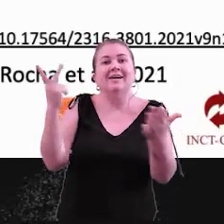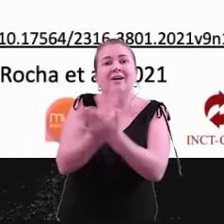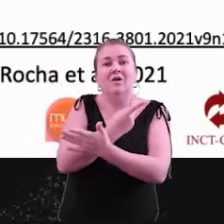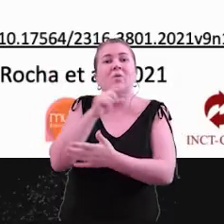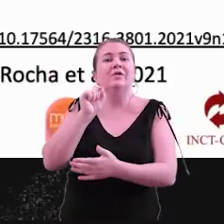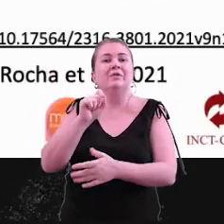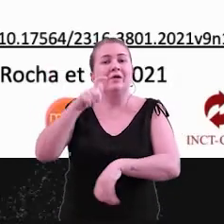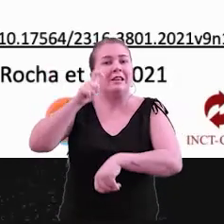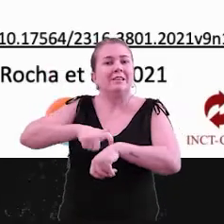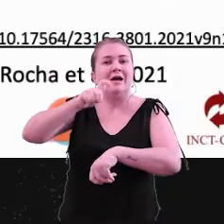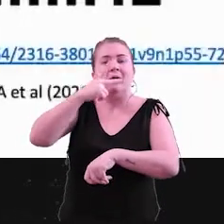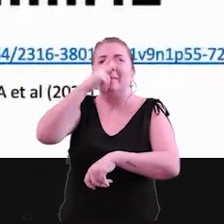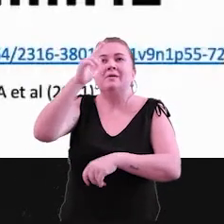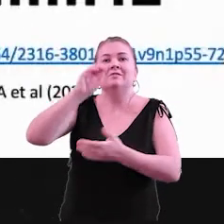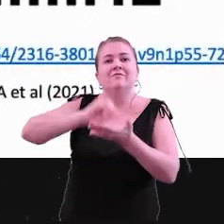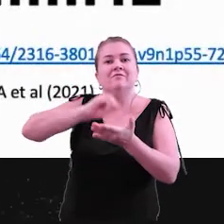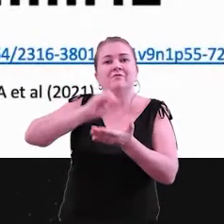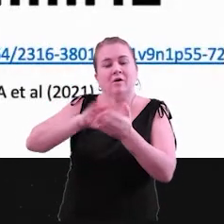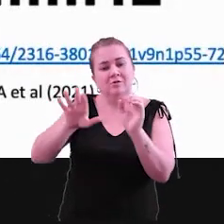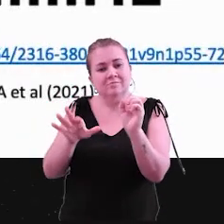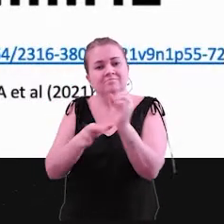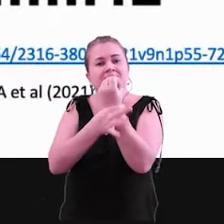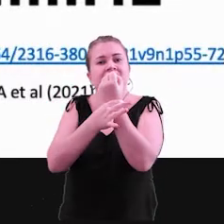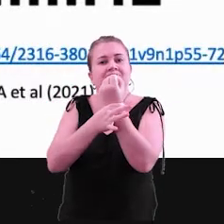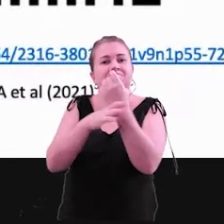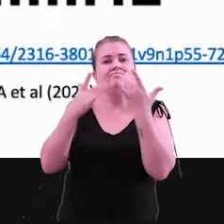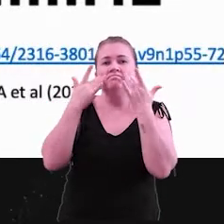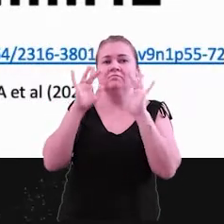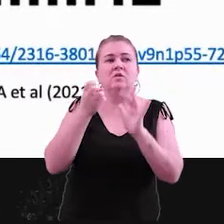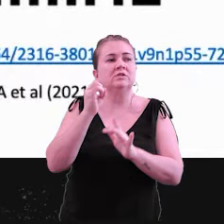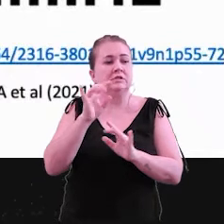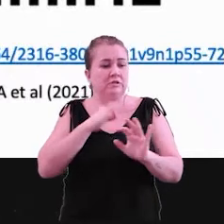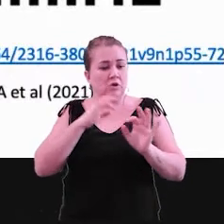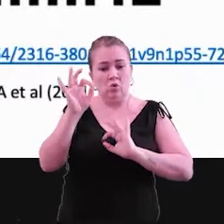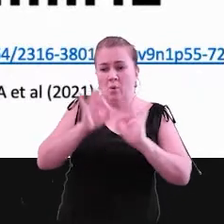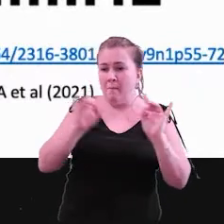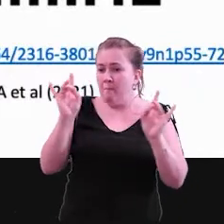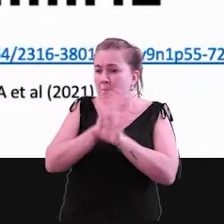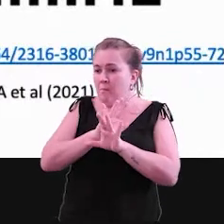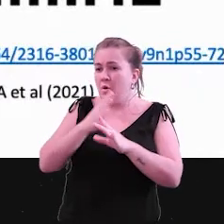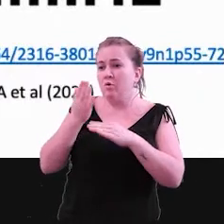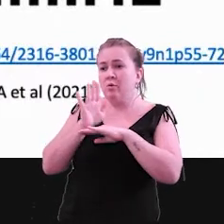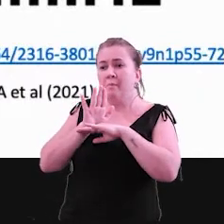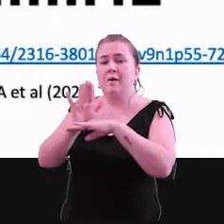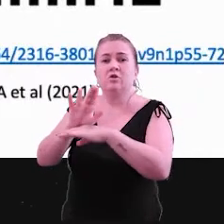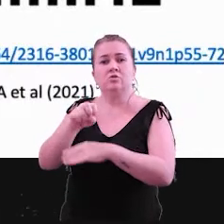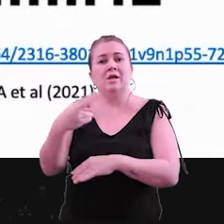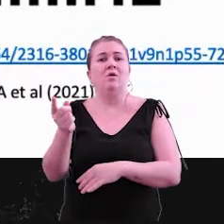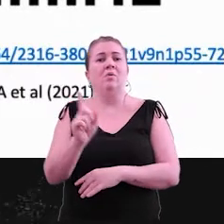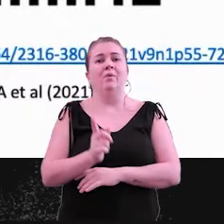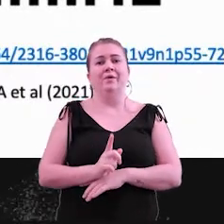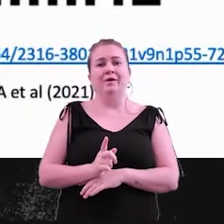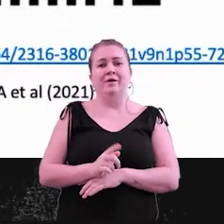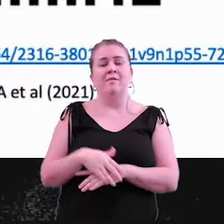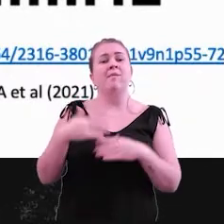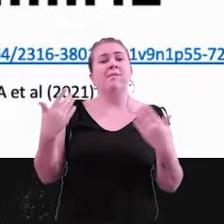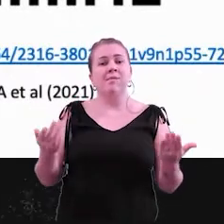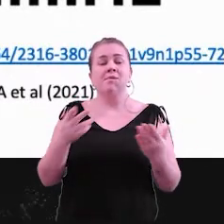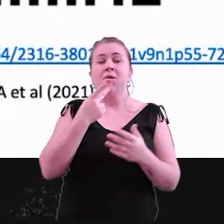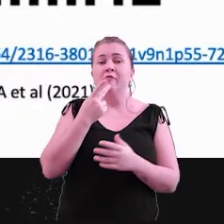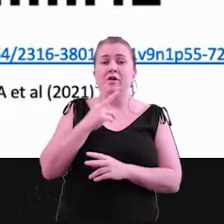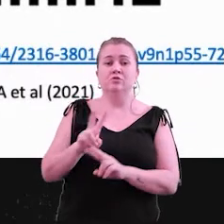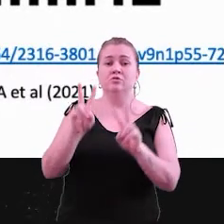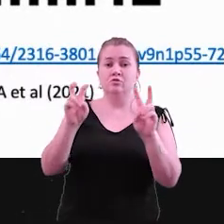preparados ou não para atender o público com deficiência. E falando em público, a Camila perguntou, né, será que